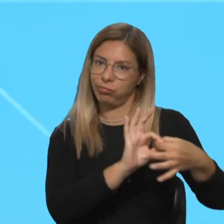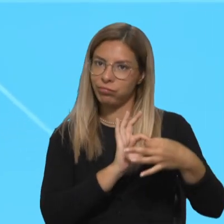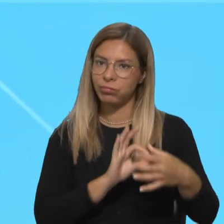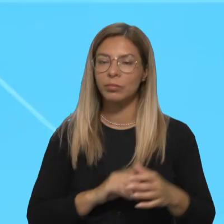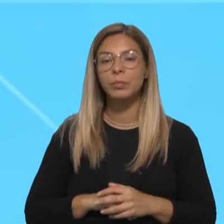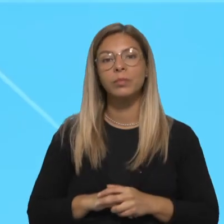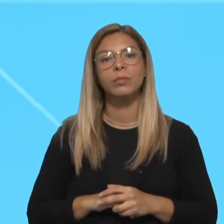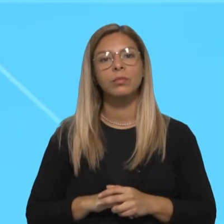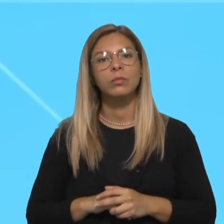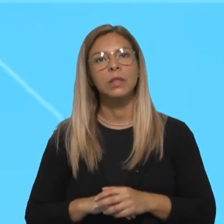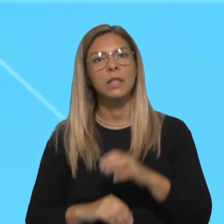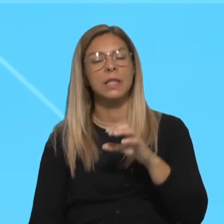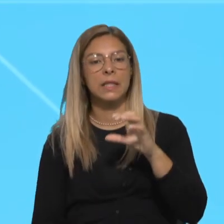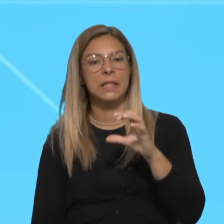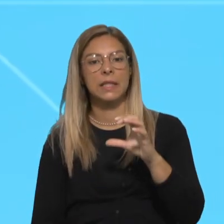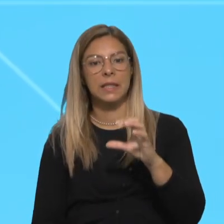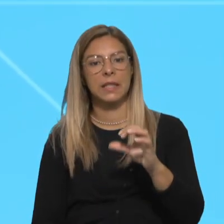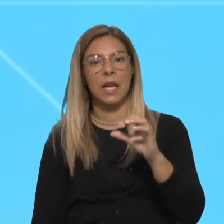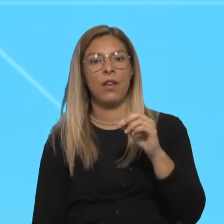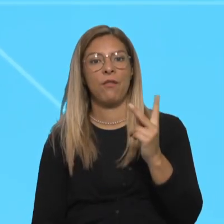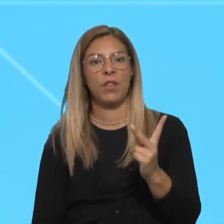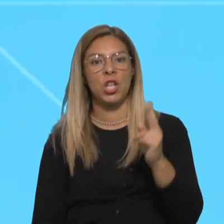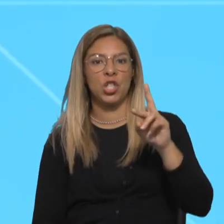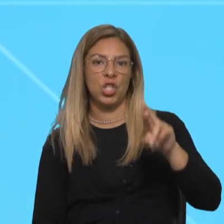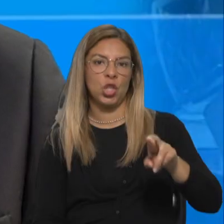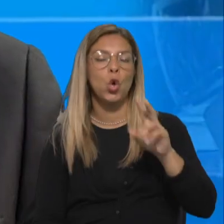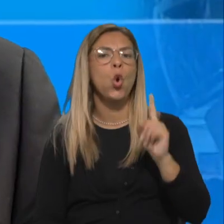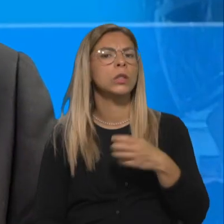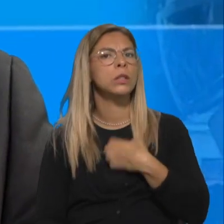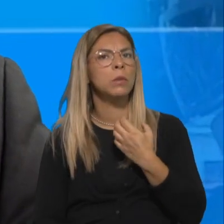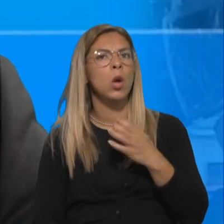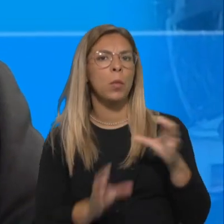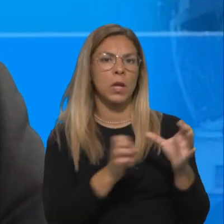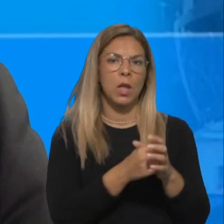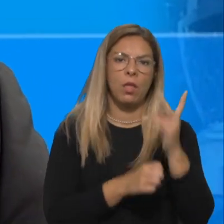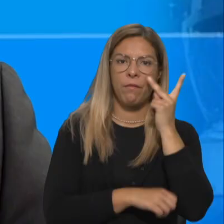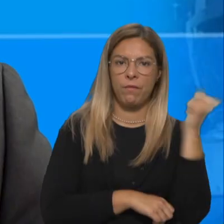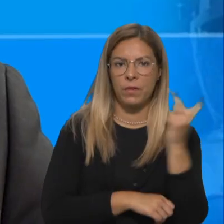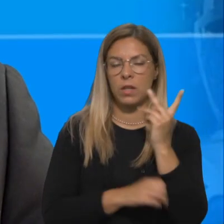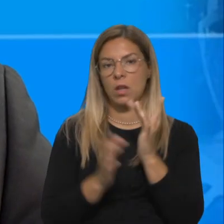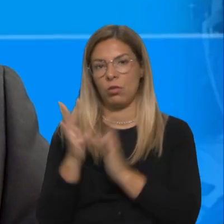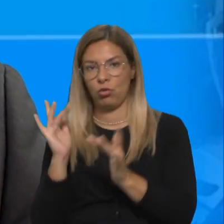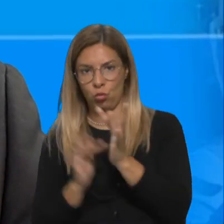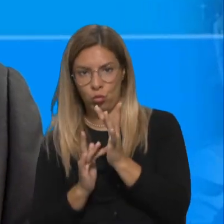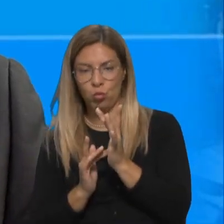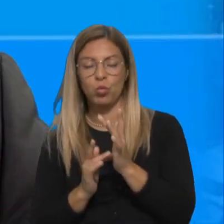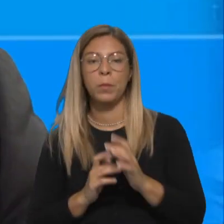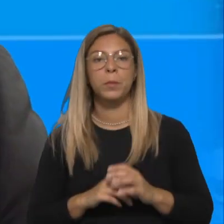Cardoso, CVX, o que significam estas siglas? CVX significa Comunidade de Vida Cristã. É